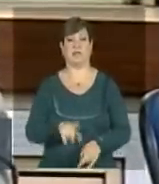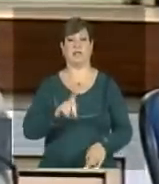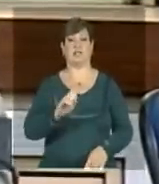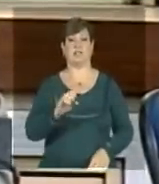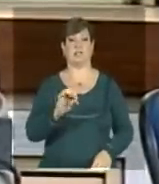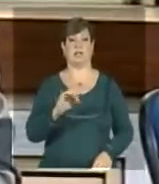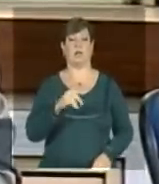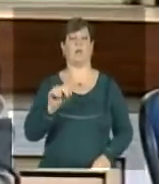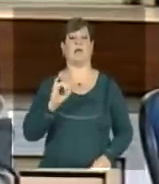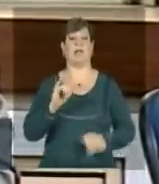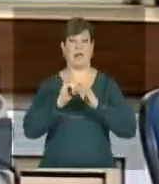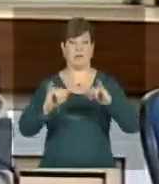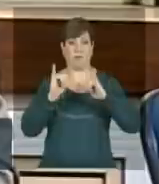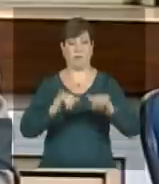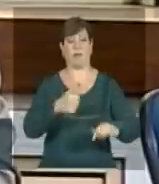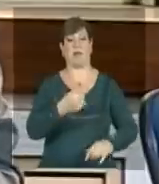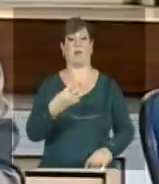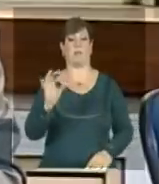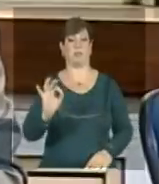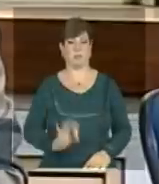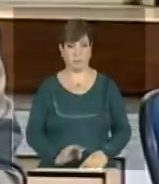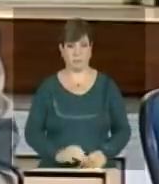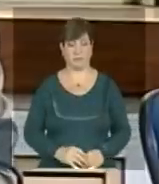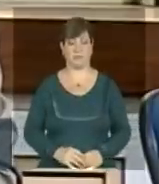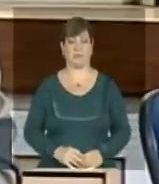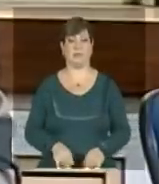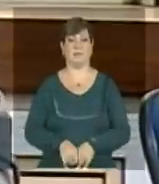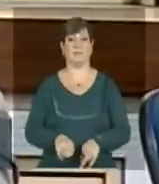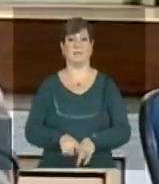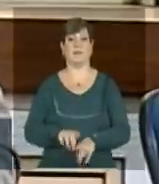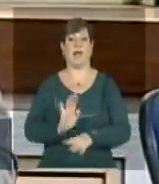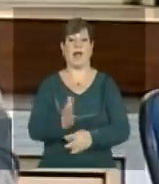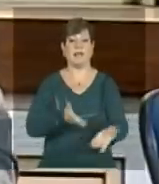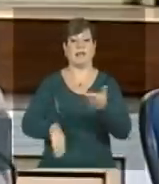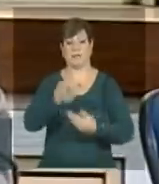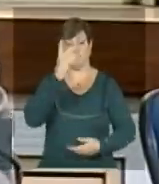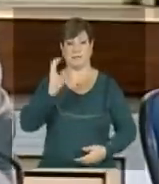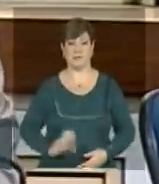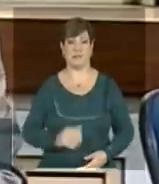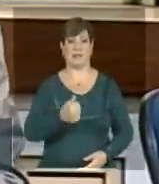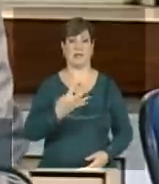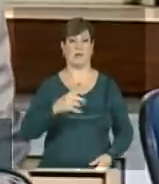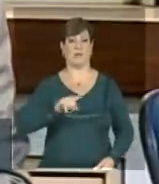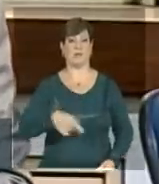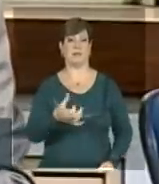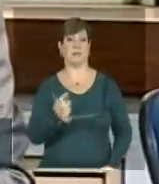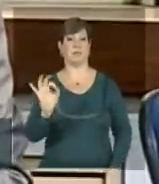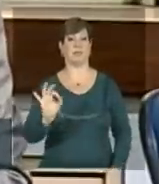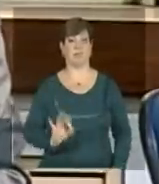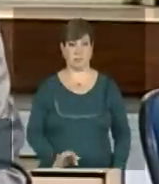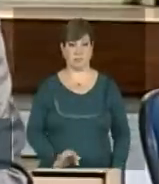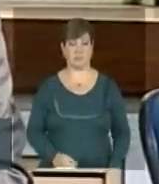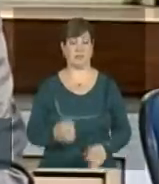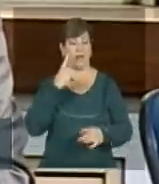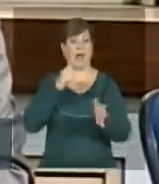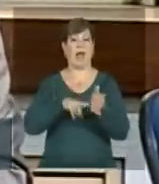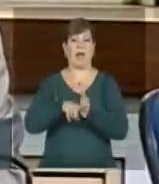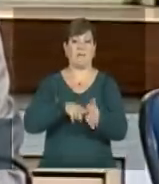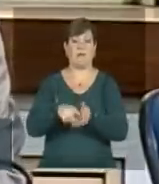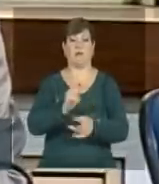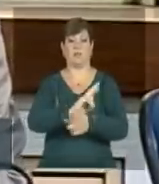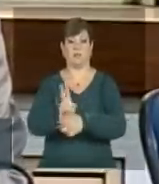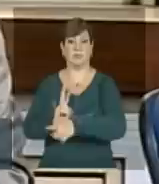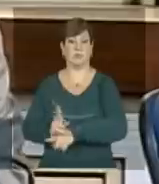da informação, 14%. Atendimento ao cidadão, 14,6%. Avaliação e